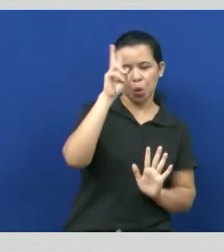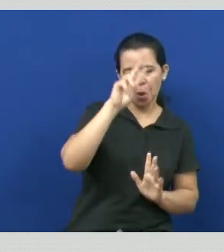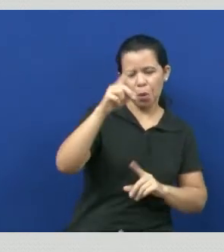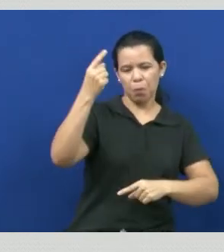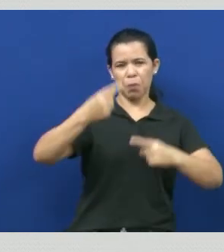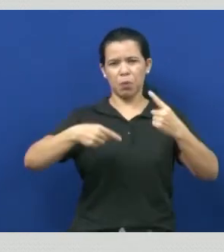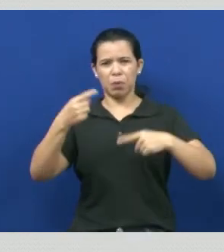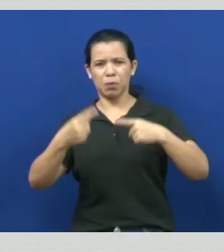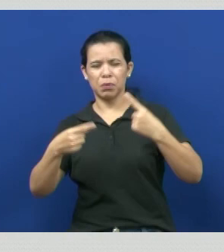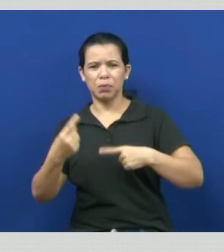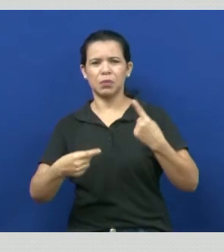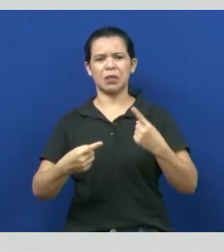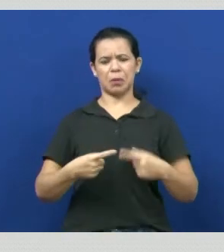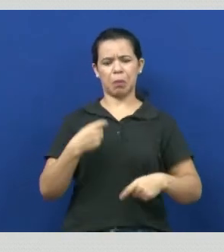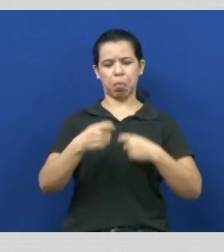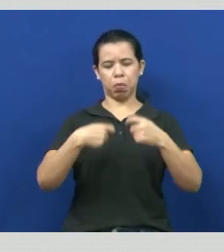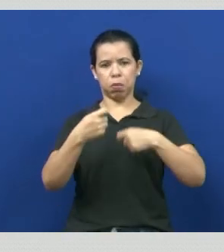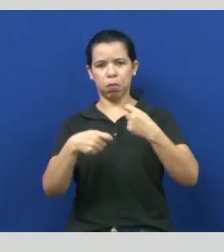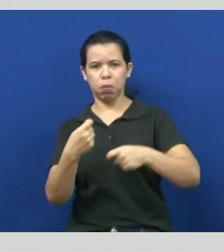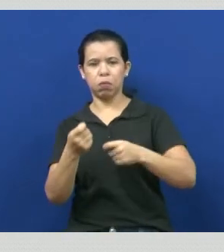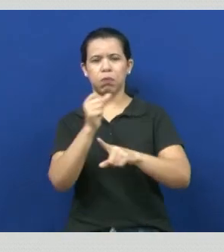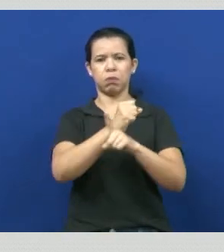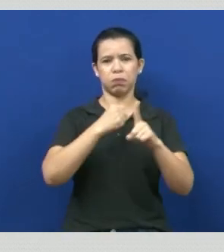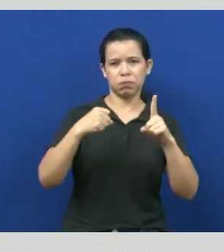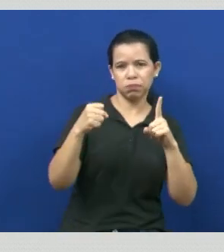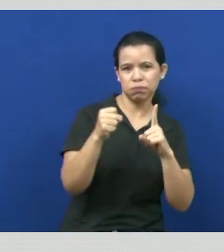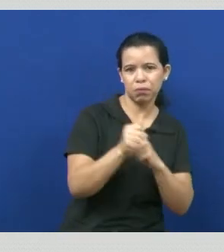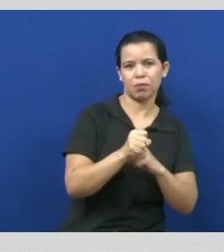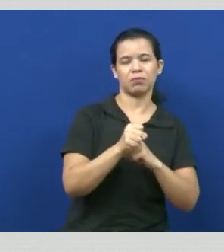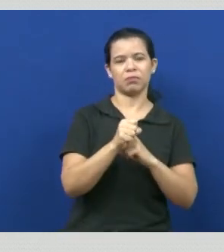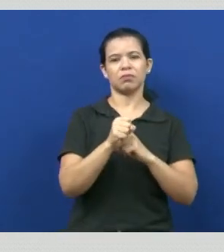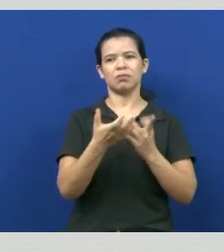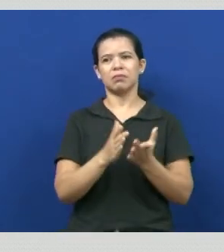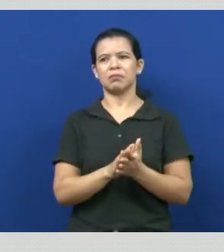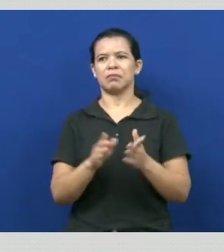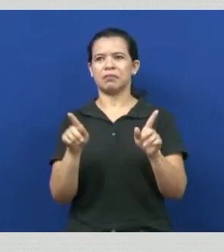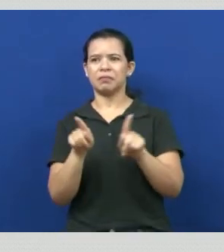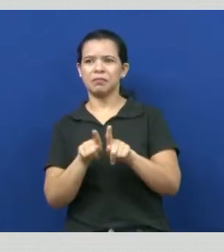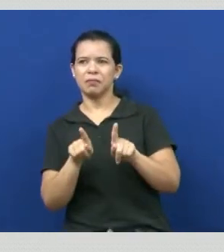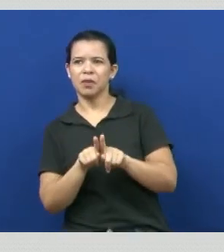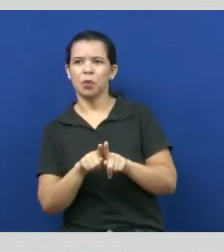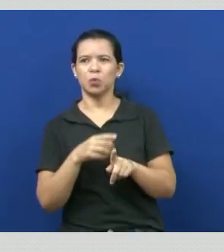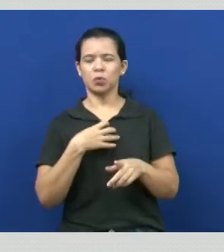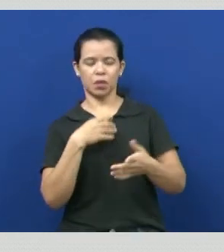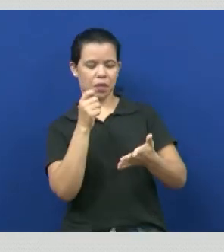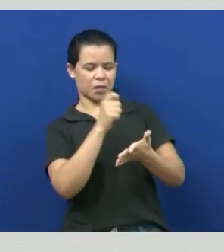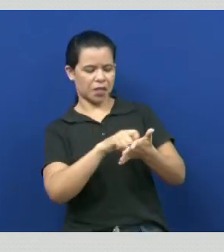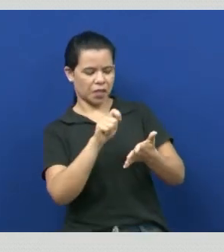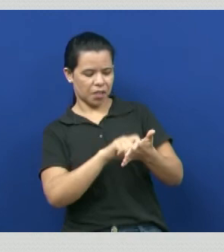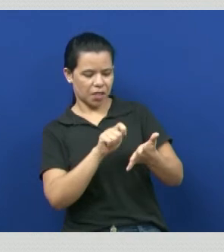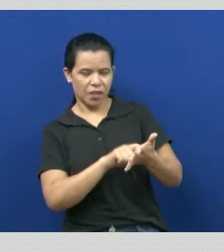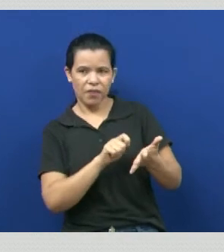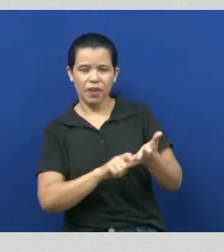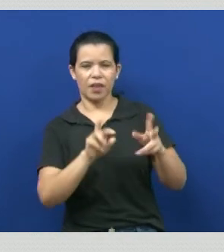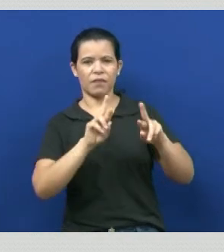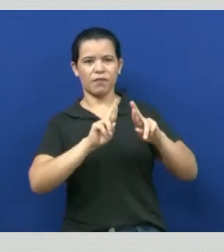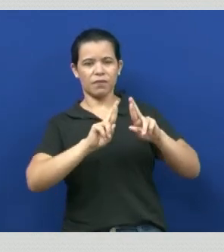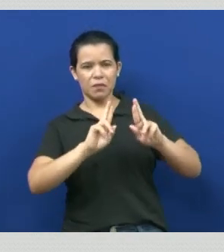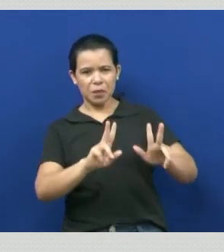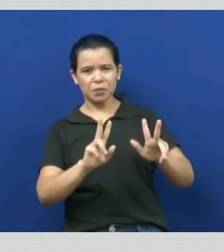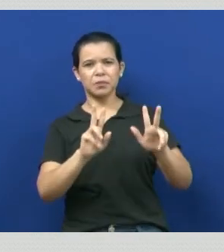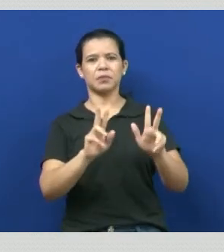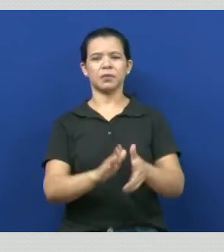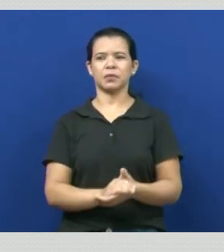e sociais contemporâneos, a ruptura com a linguagem acadêmica e artificial dos